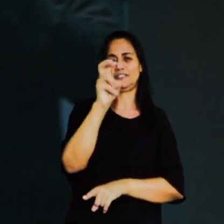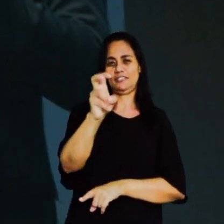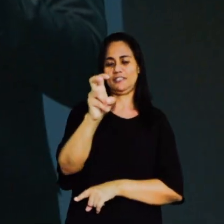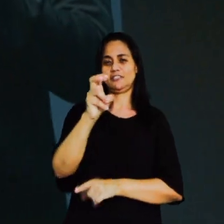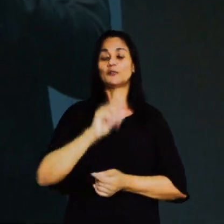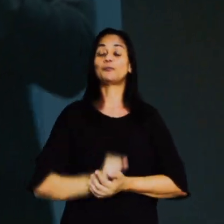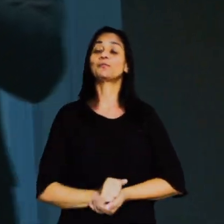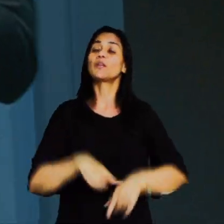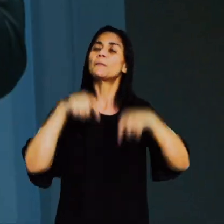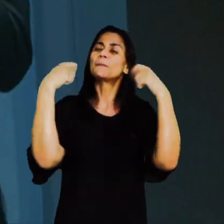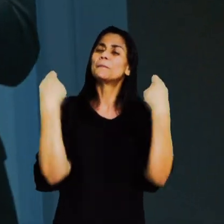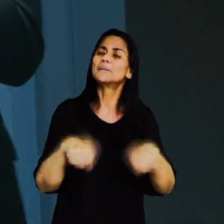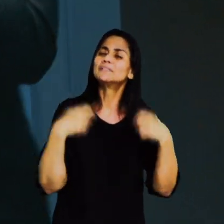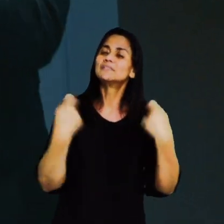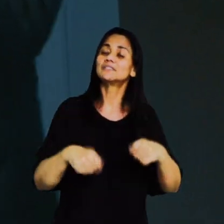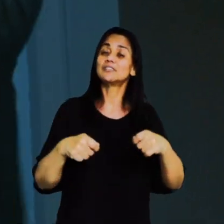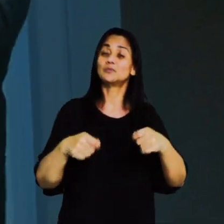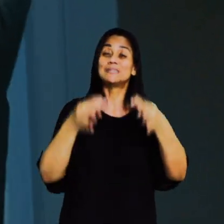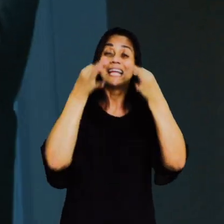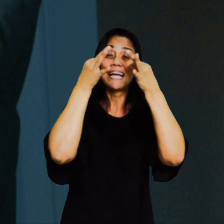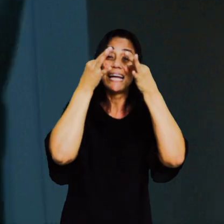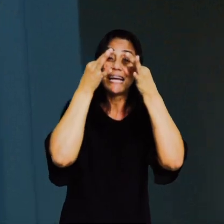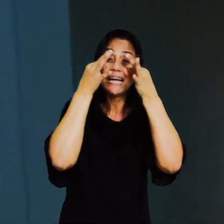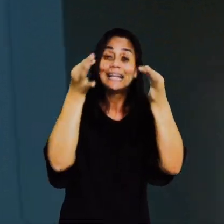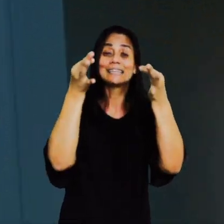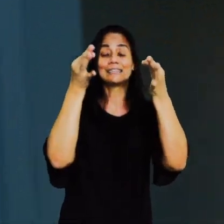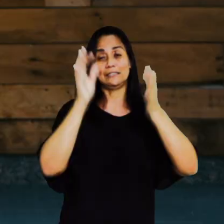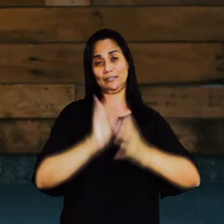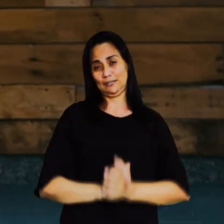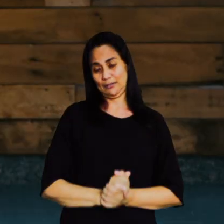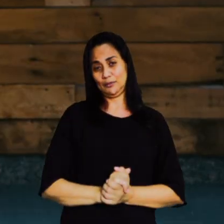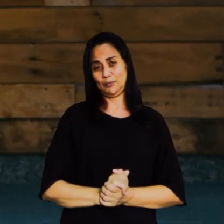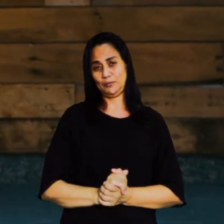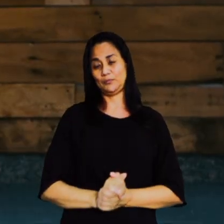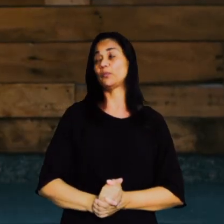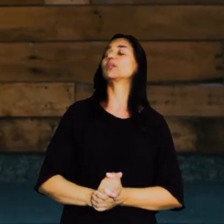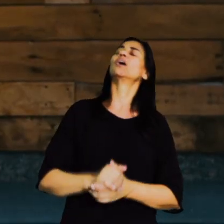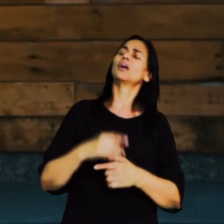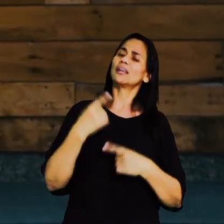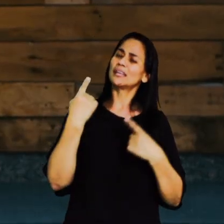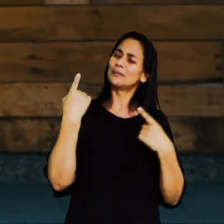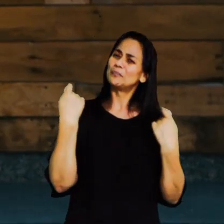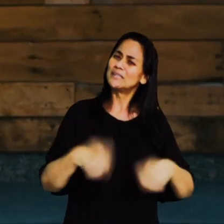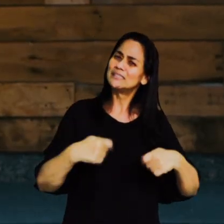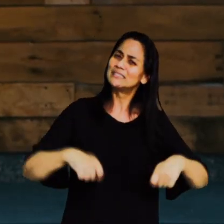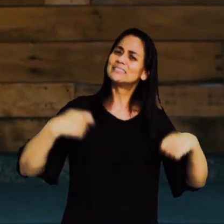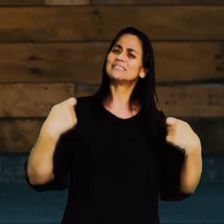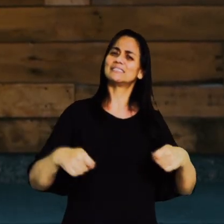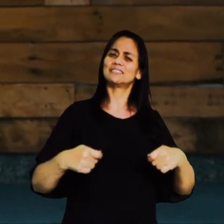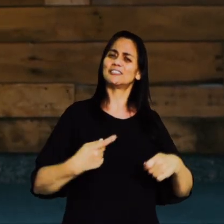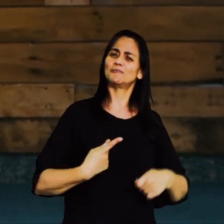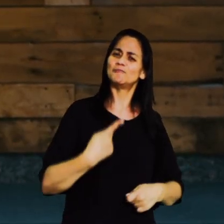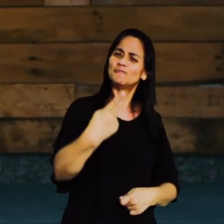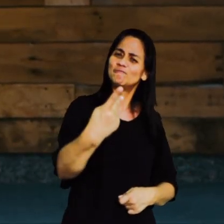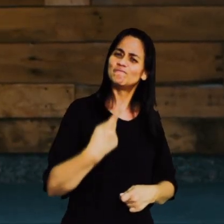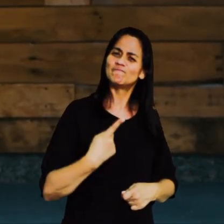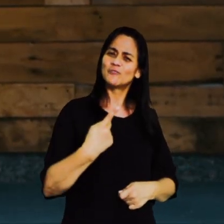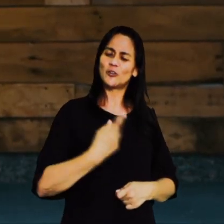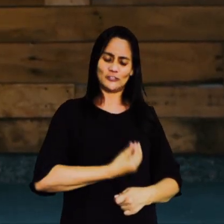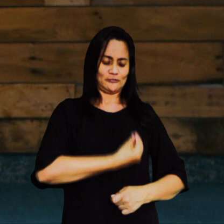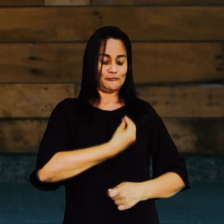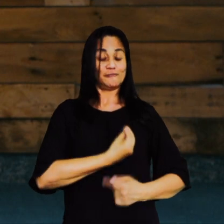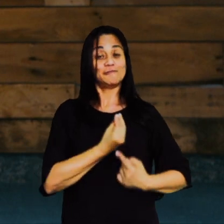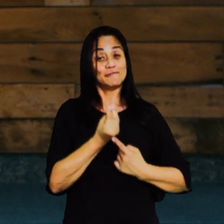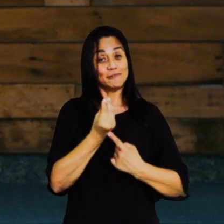precisamos prestar atenção naquilo que tem que acontecer nas nossas vidas, de uma maneira